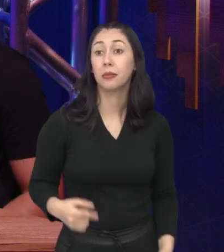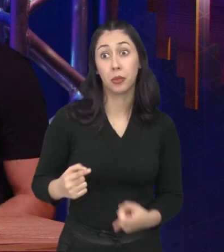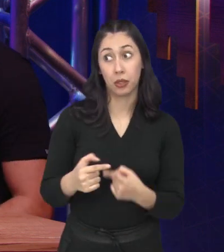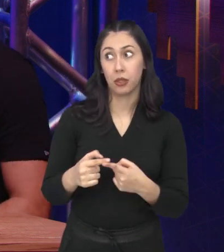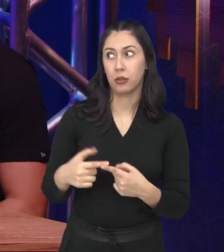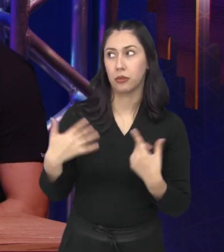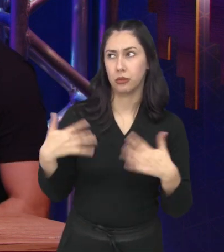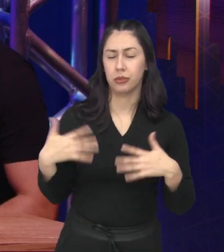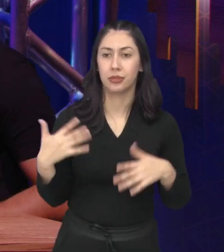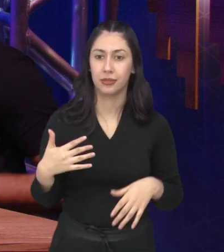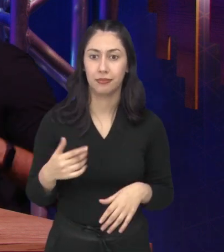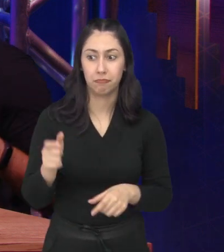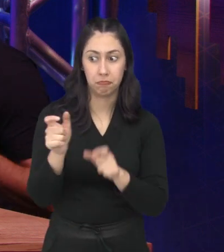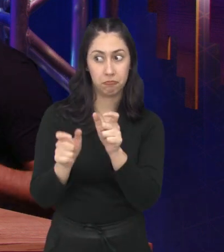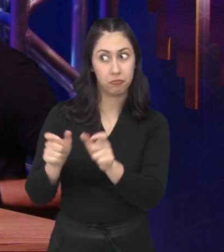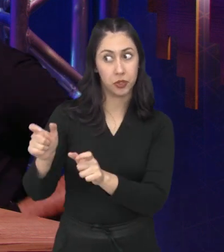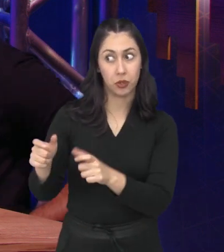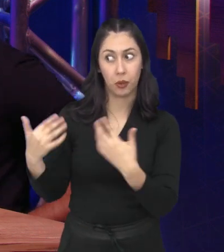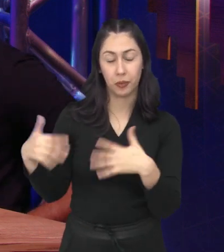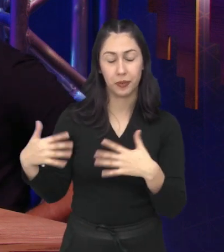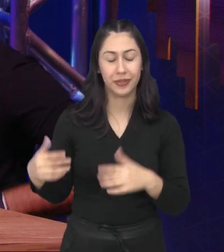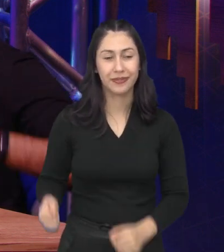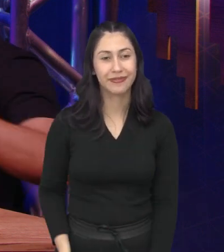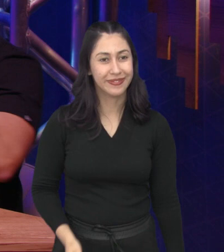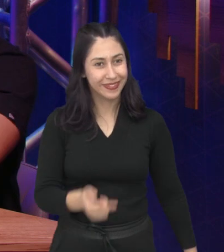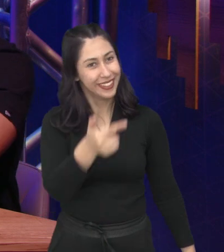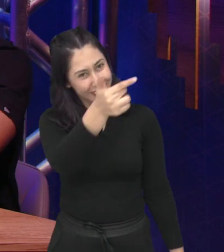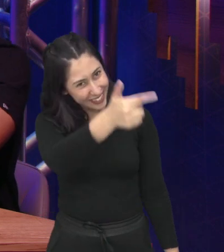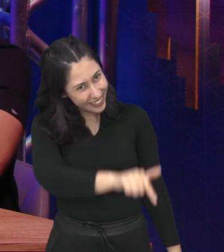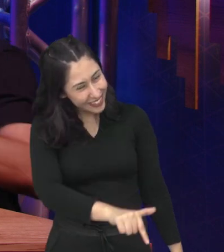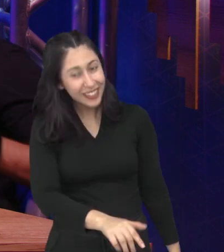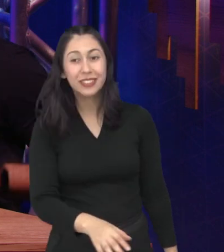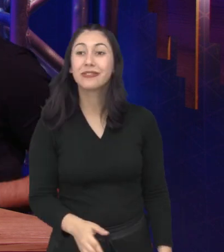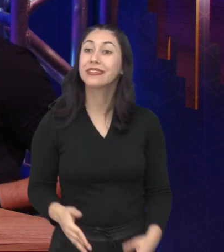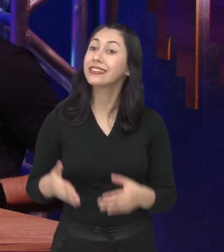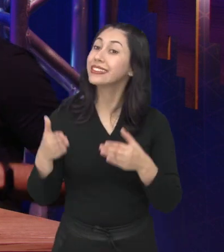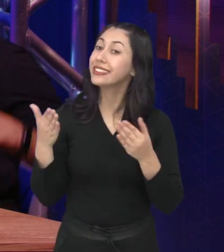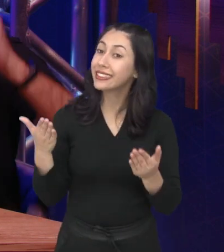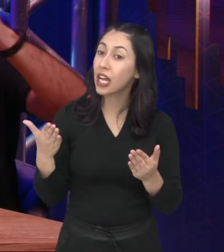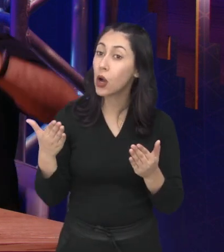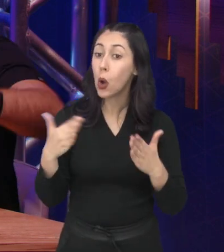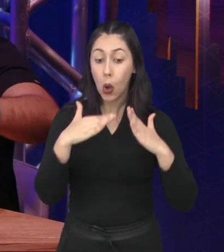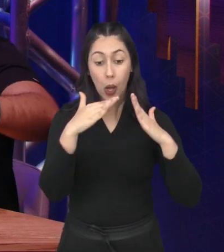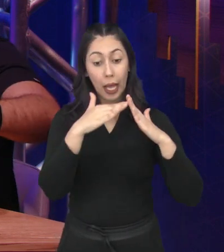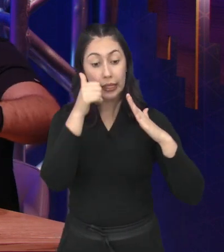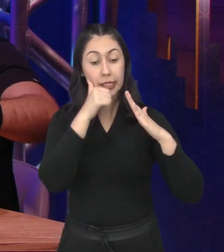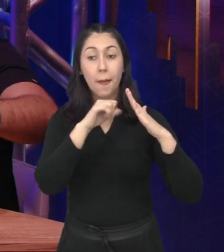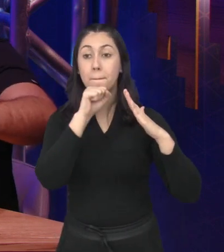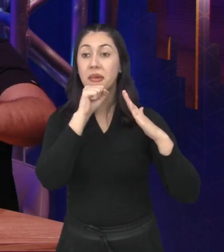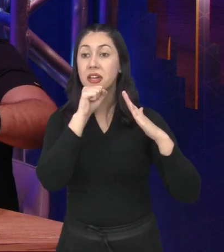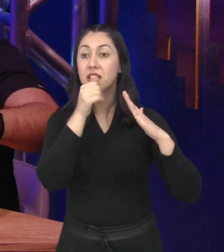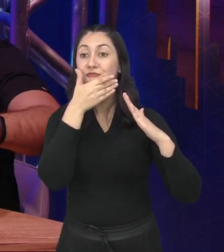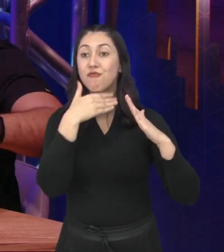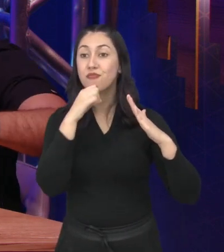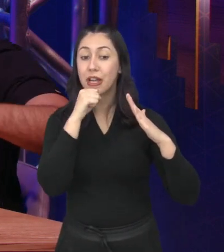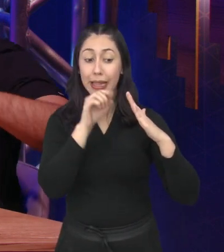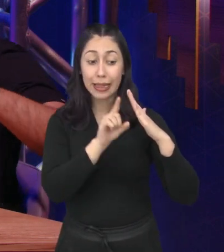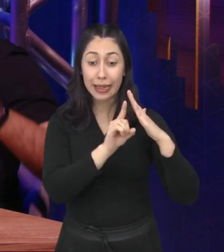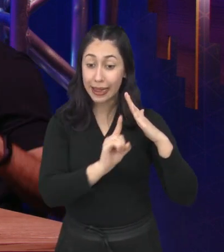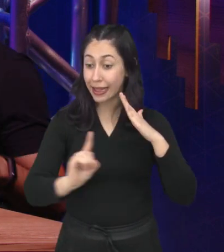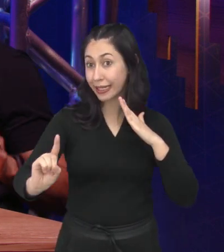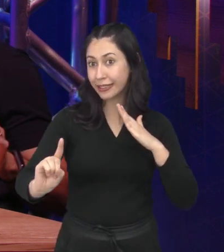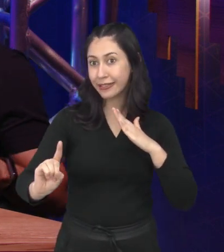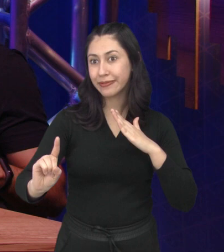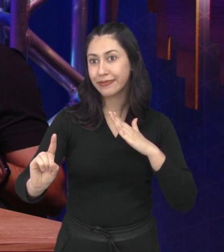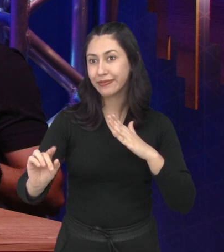né, que, putz, putz. Próximo tópico, Samu. Fala pra Próximo gente. tópico é sair da casa dos pais, cara. Quando você